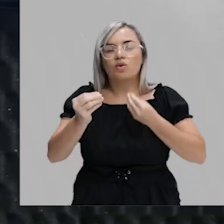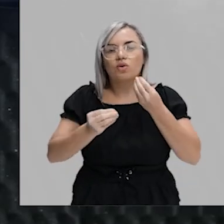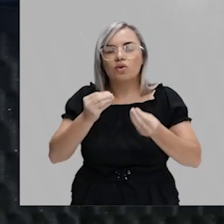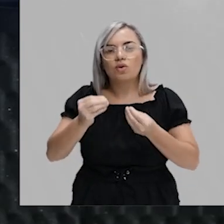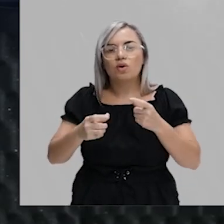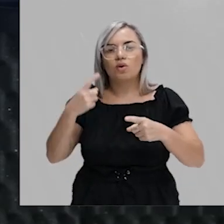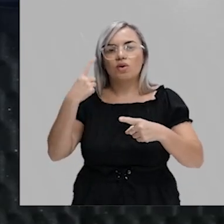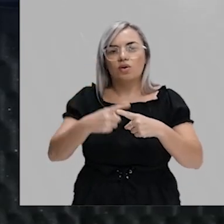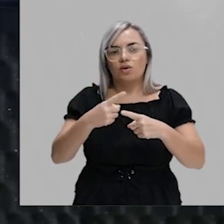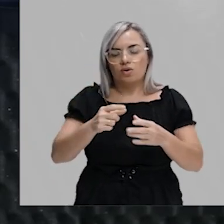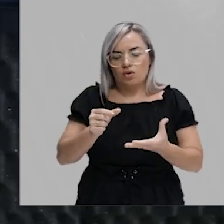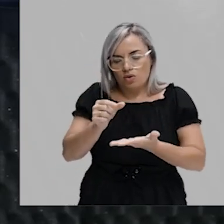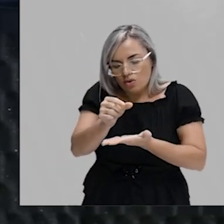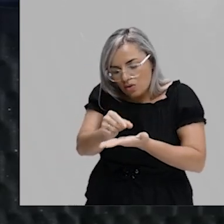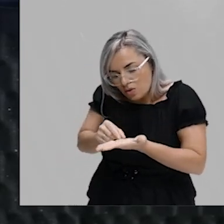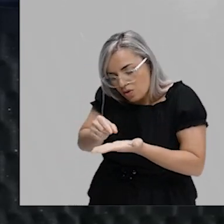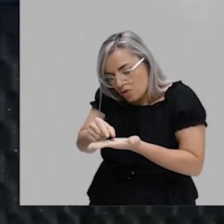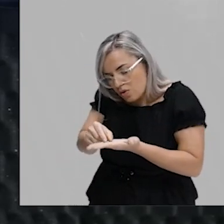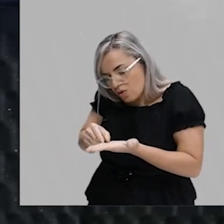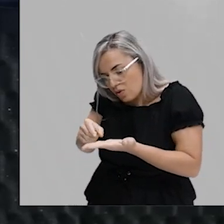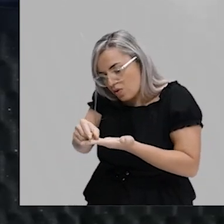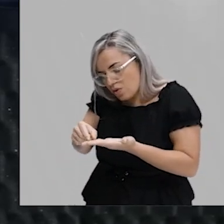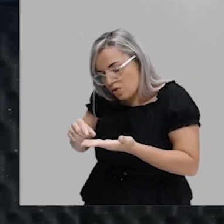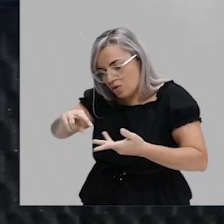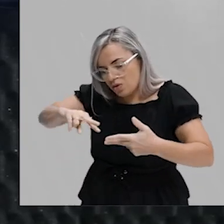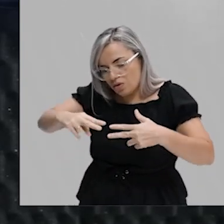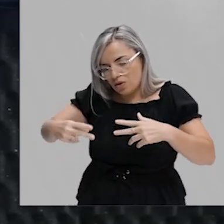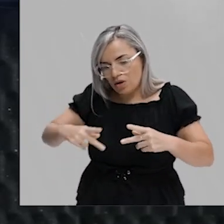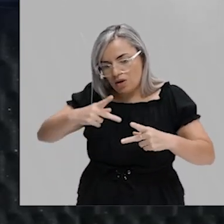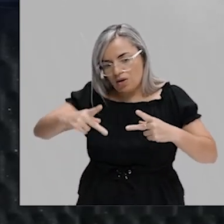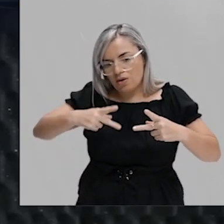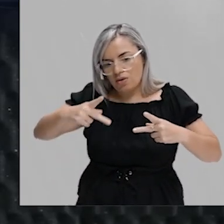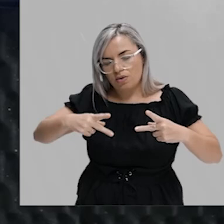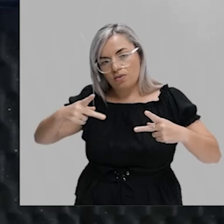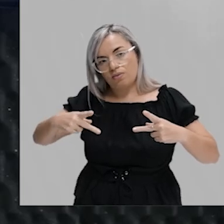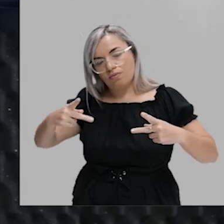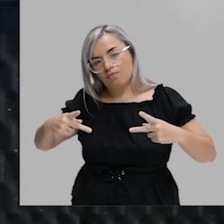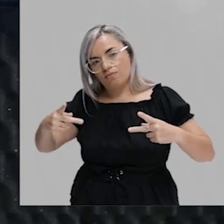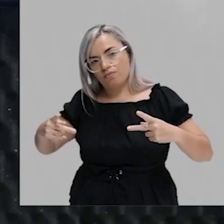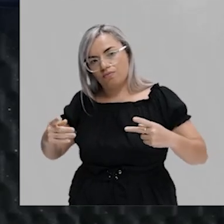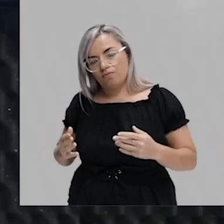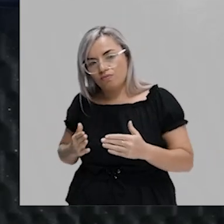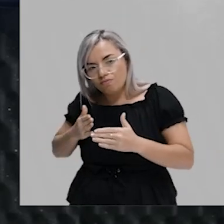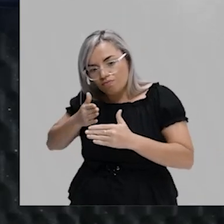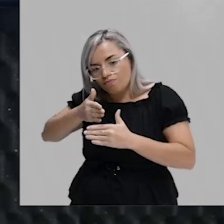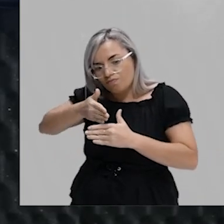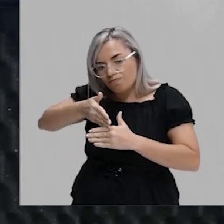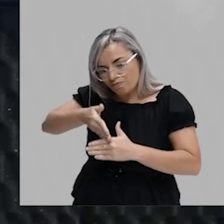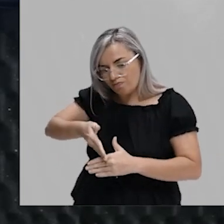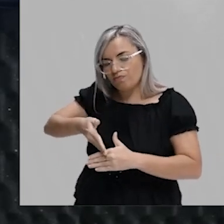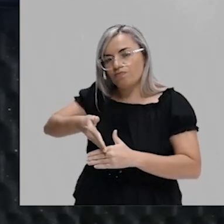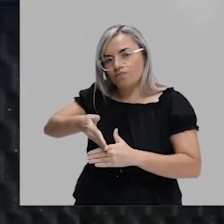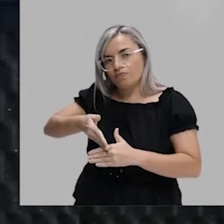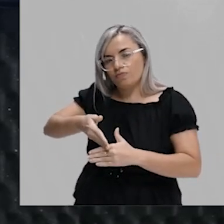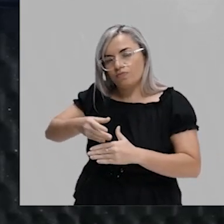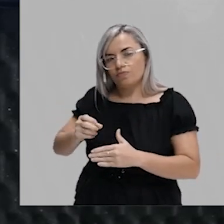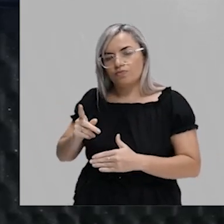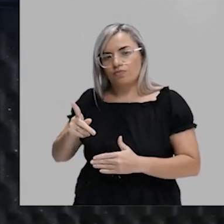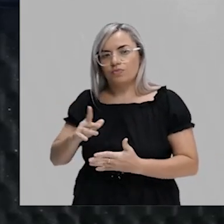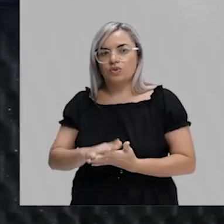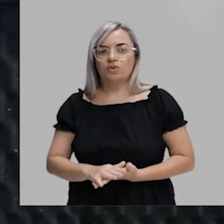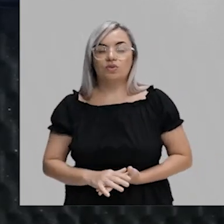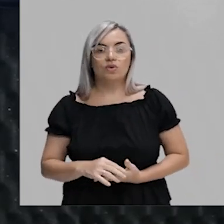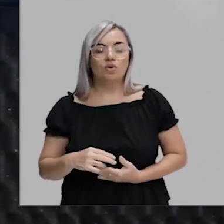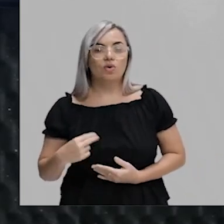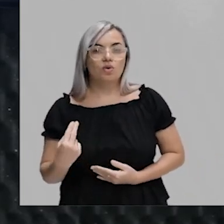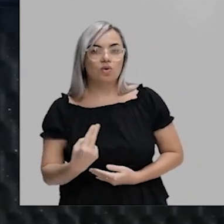vai atravessar as proteínas do gel. Ele vai servir como se fosse um filtro. Aí, como nós